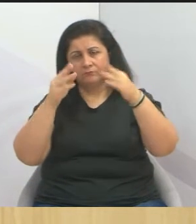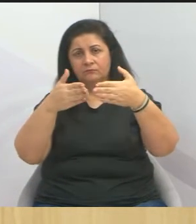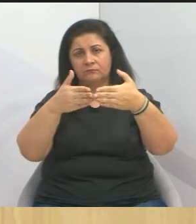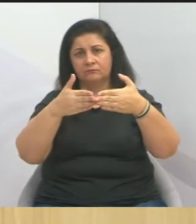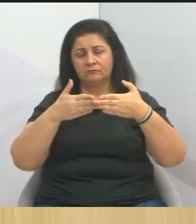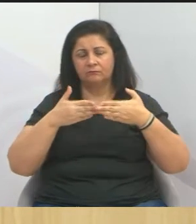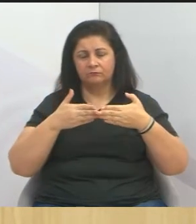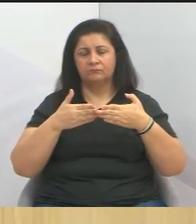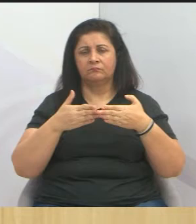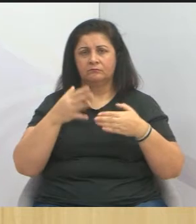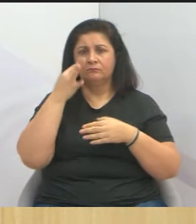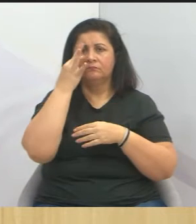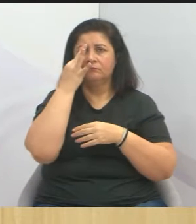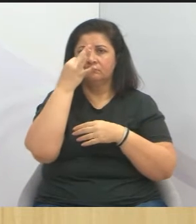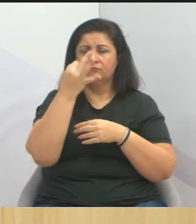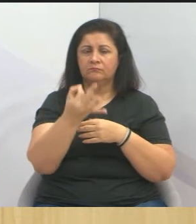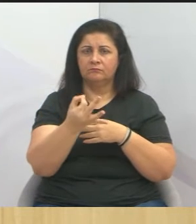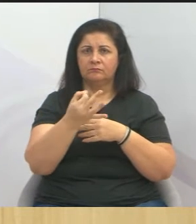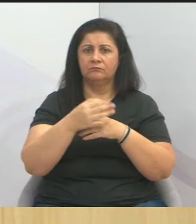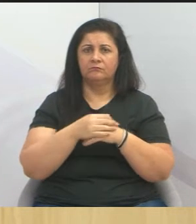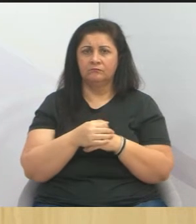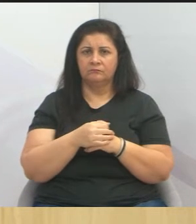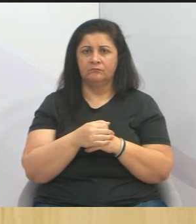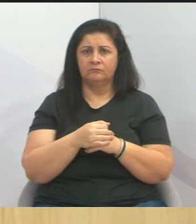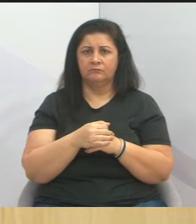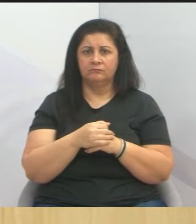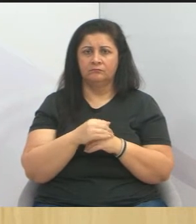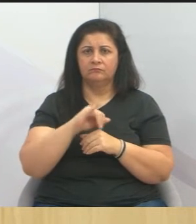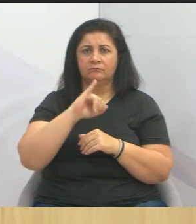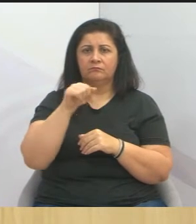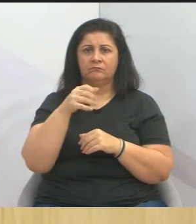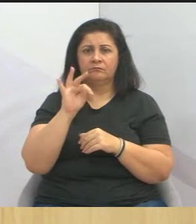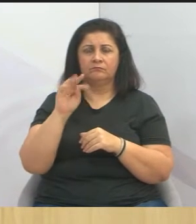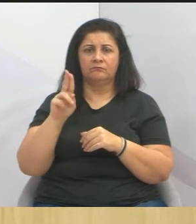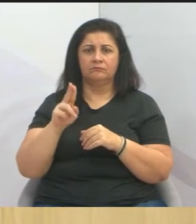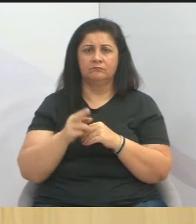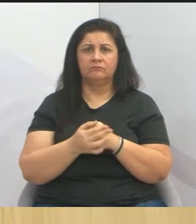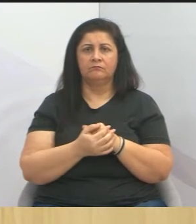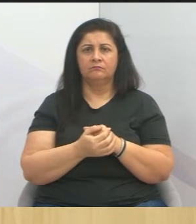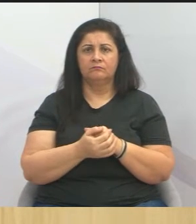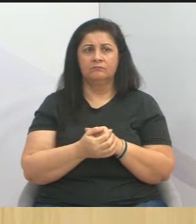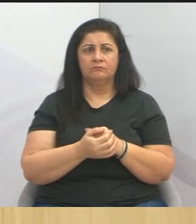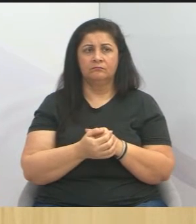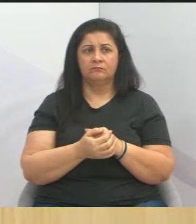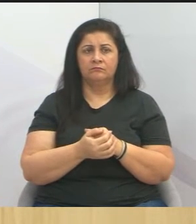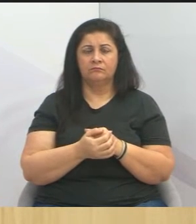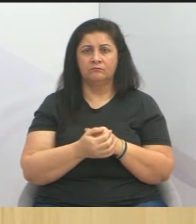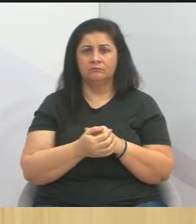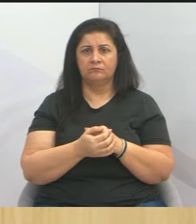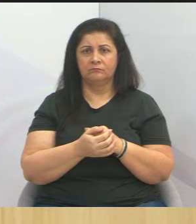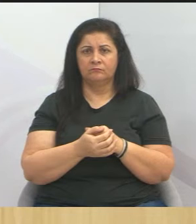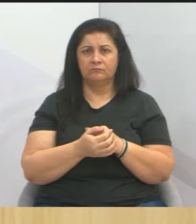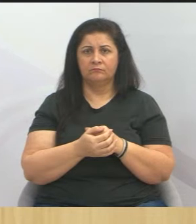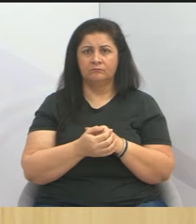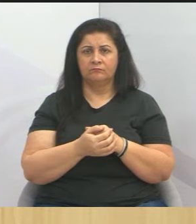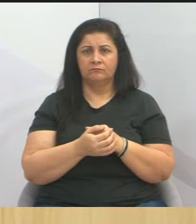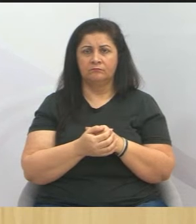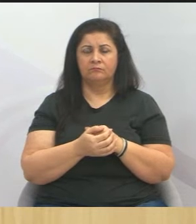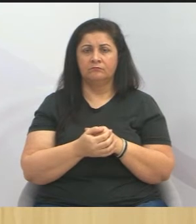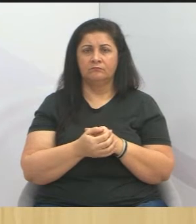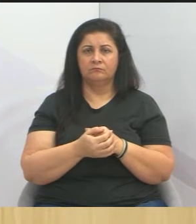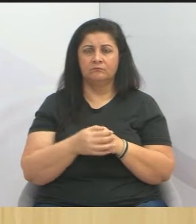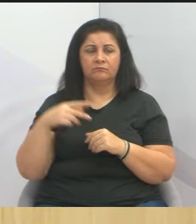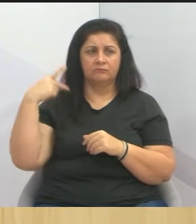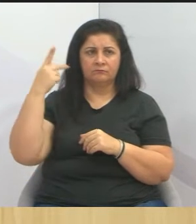recorremos a compreensão aos próximos da Viação Jacareí limitada e antecipando agradecimento pela atenção dispensada descrevemos